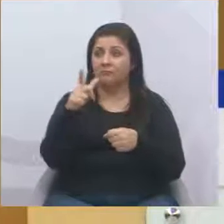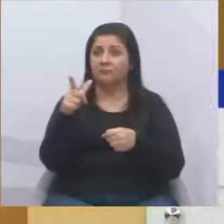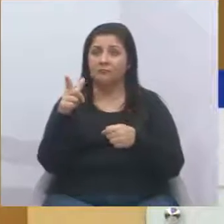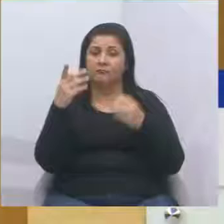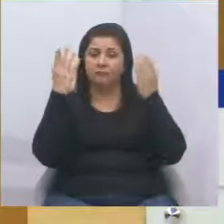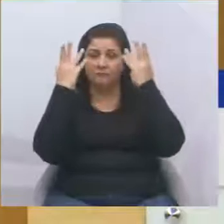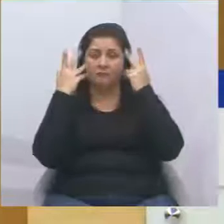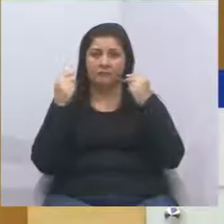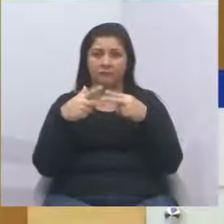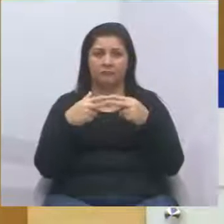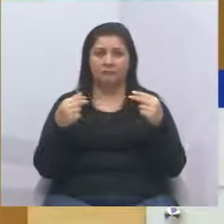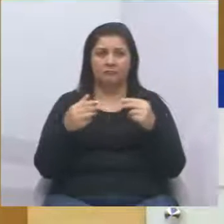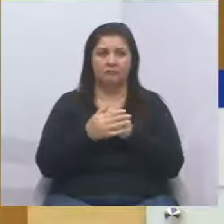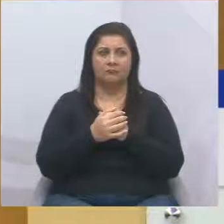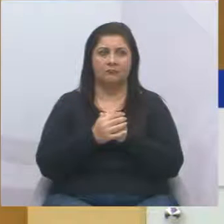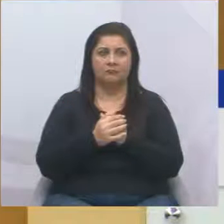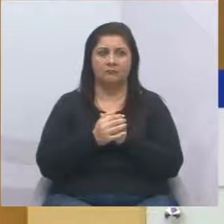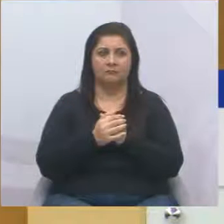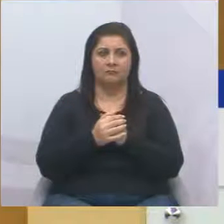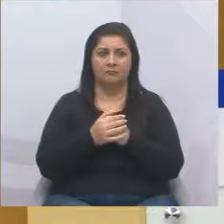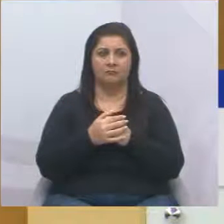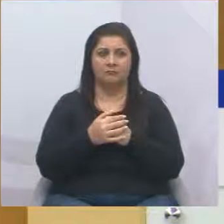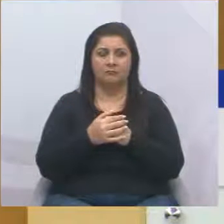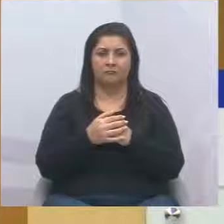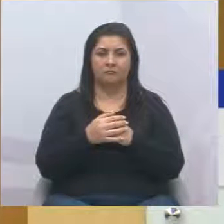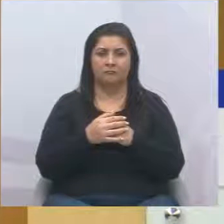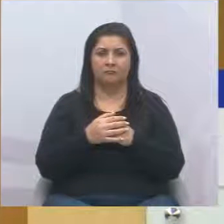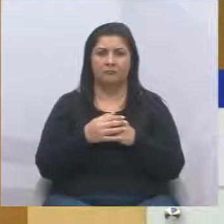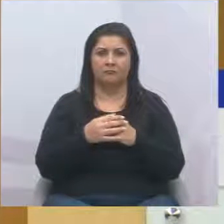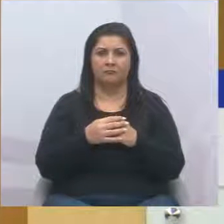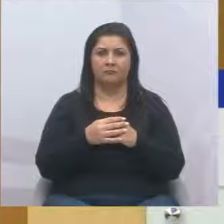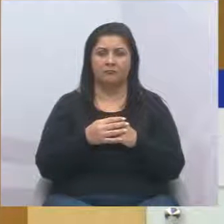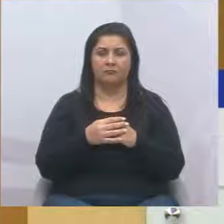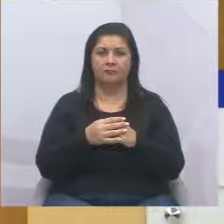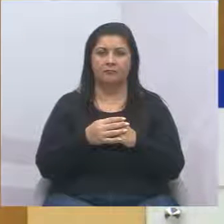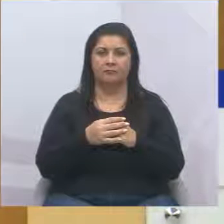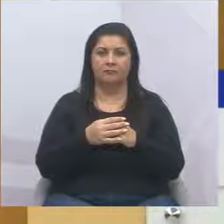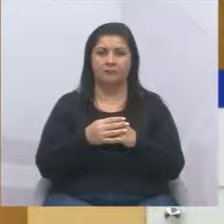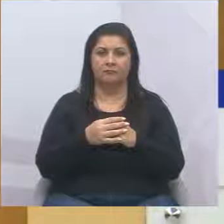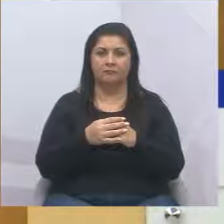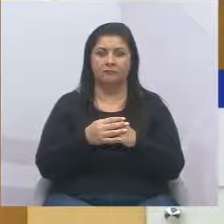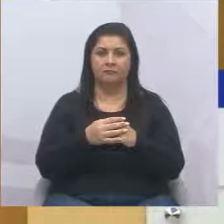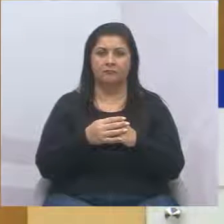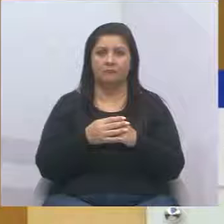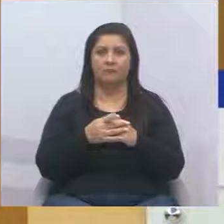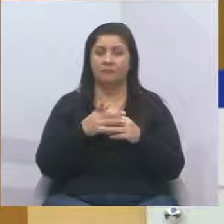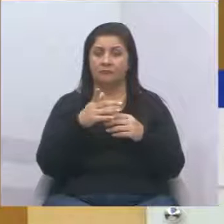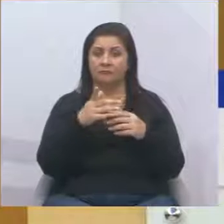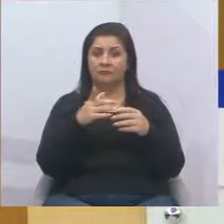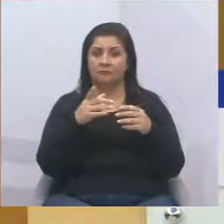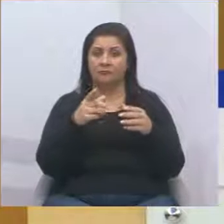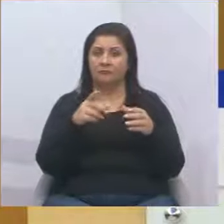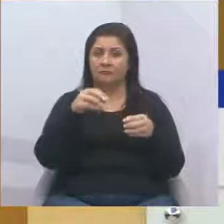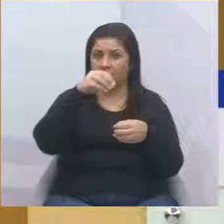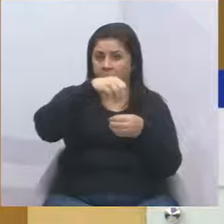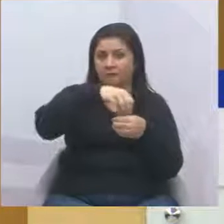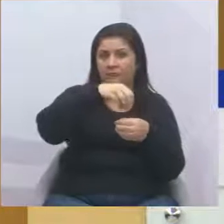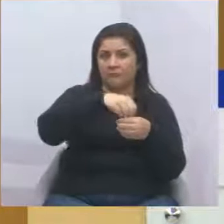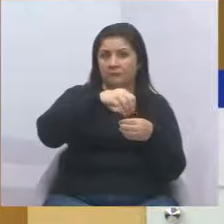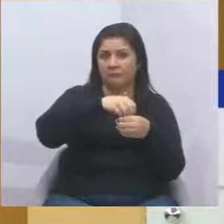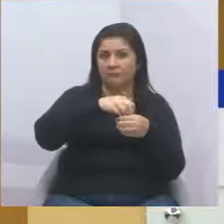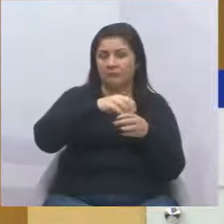animais, por possuírem alcaloides tóxicos. A inclusão da espécie Leucaena